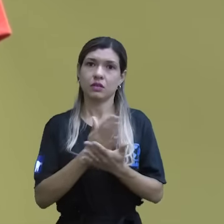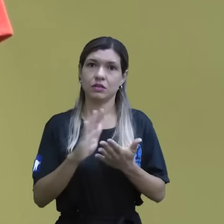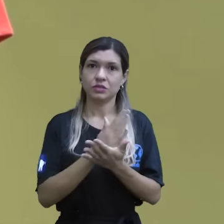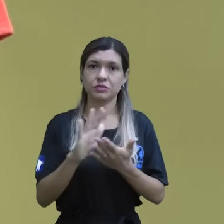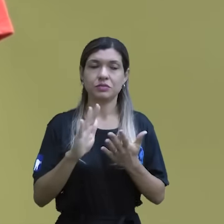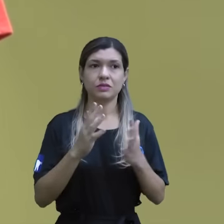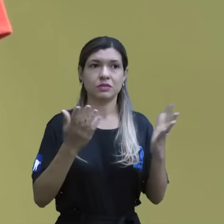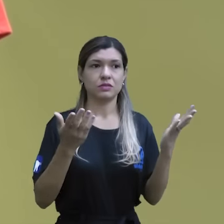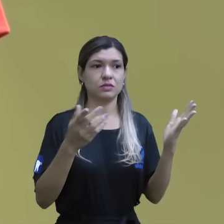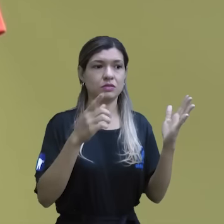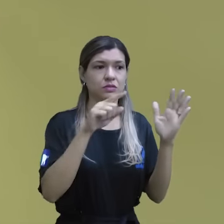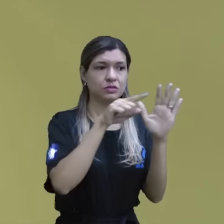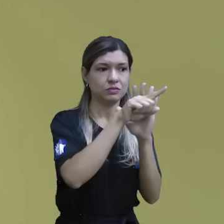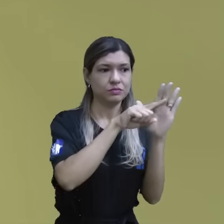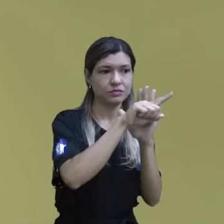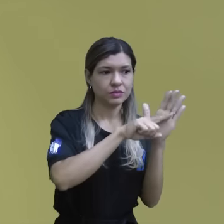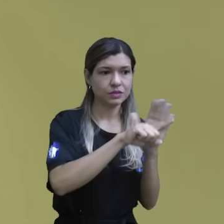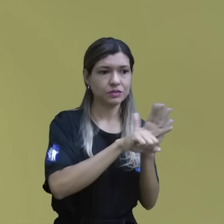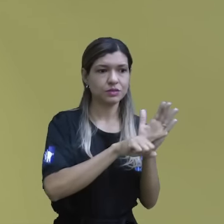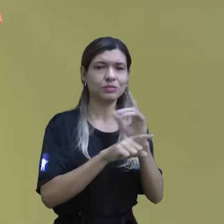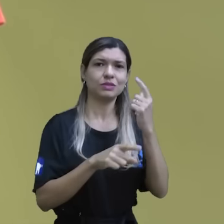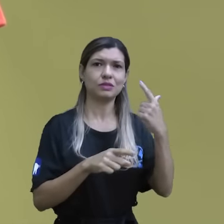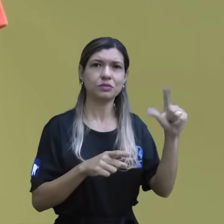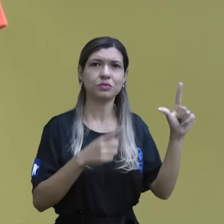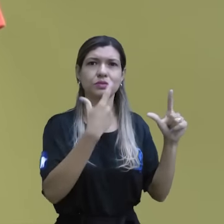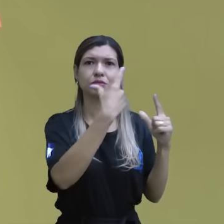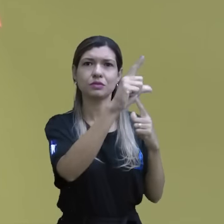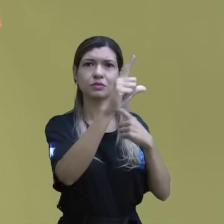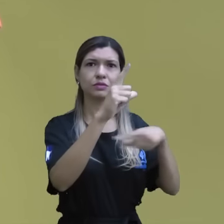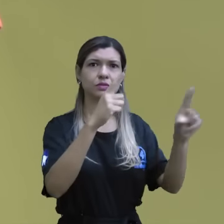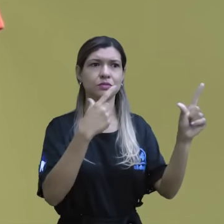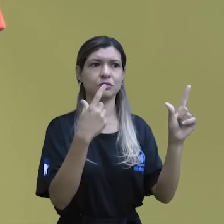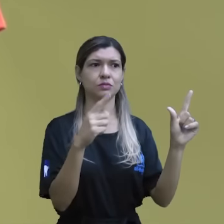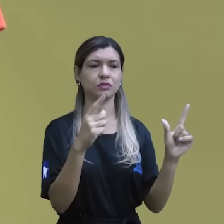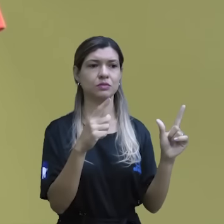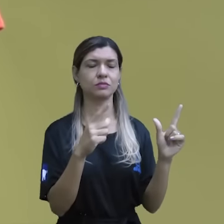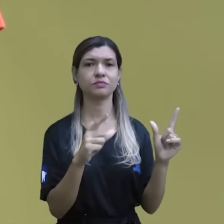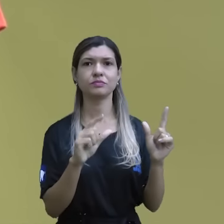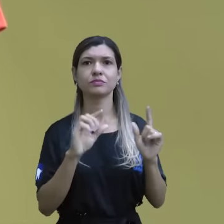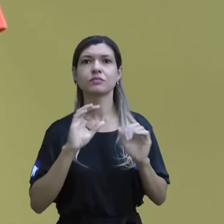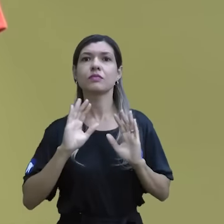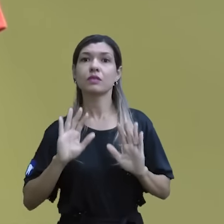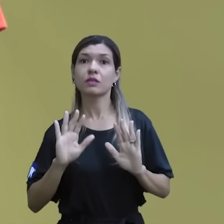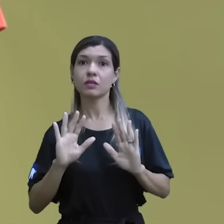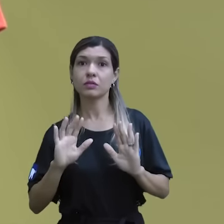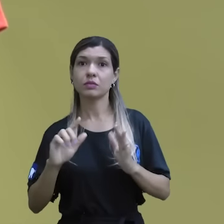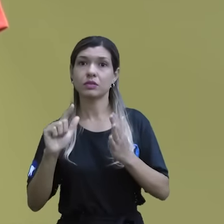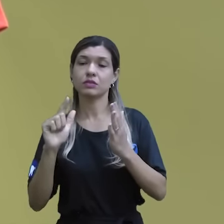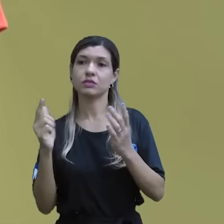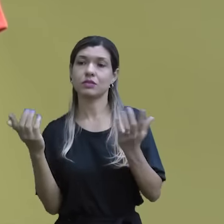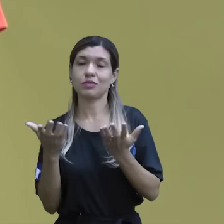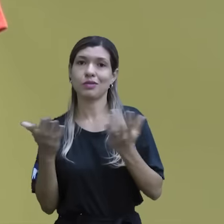a regularidade. Né? Então, por aí é que cabe.